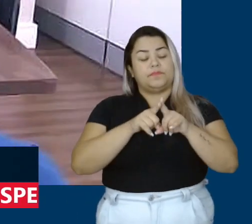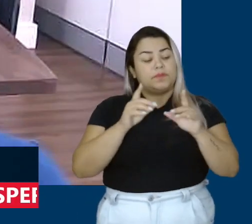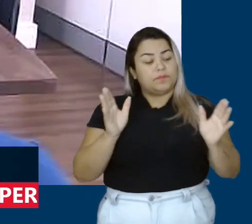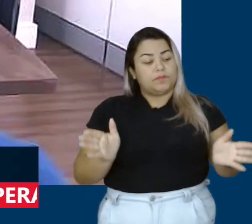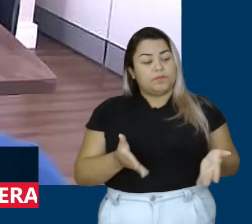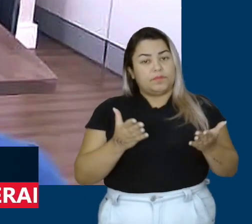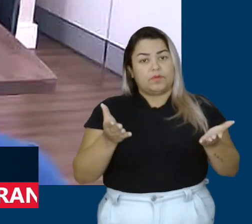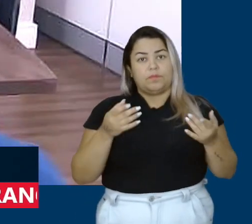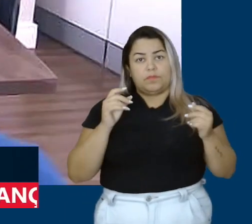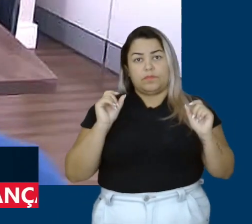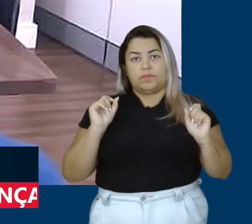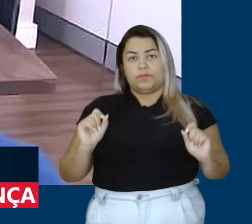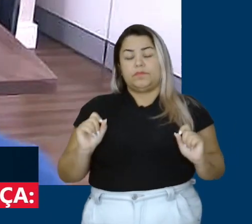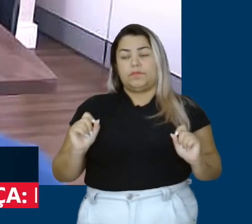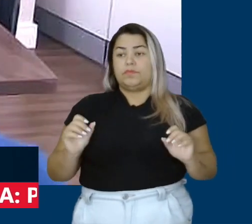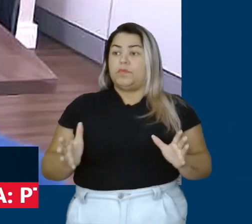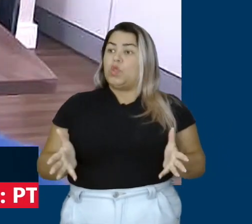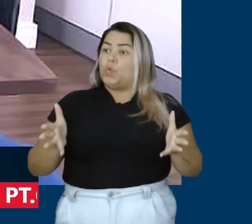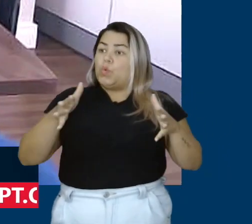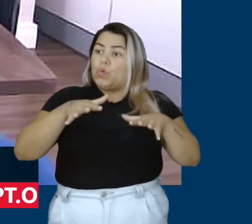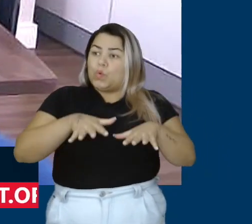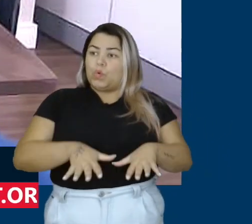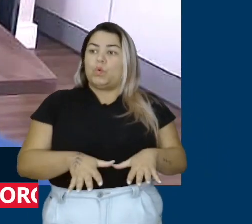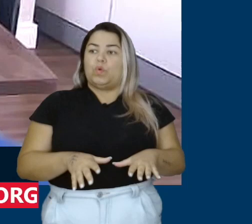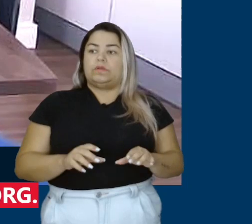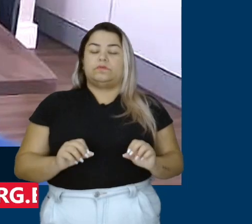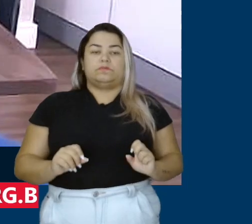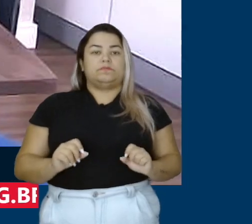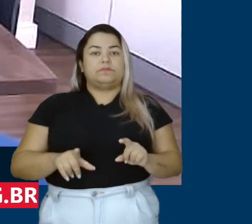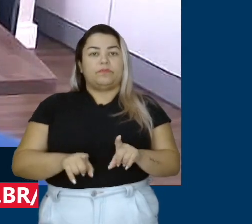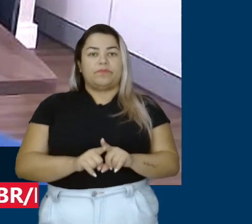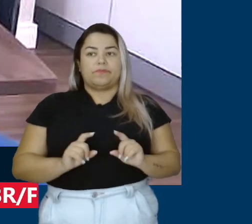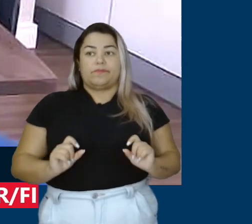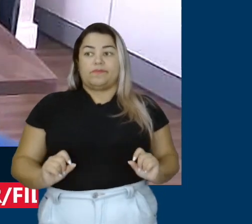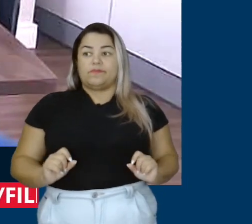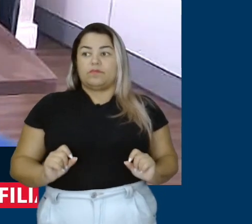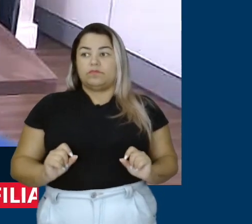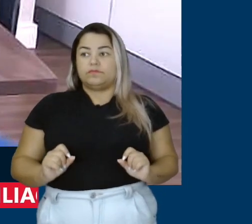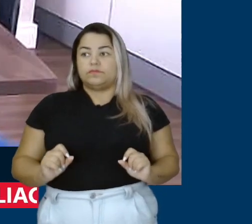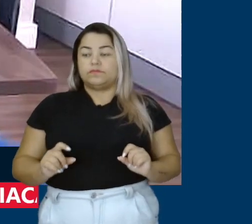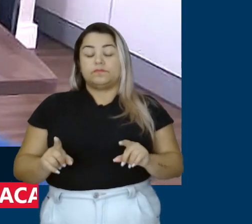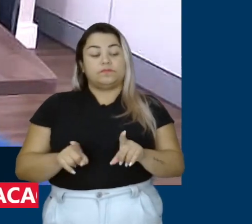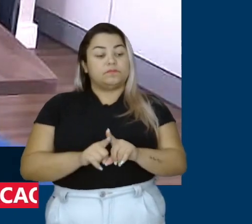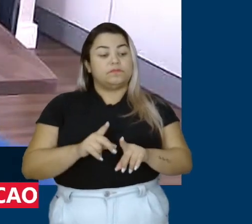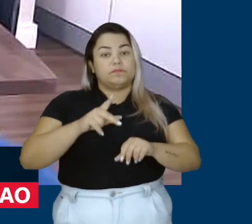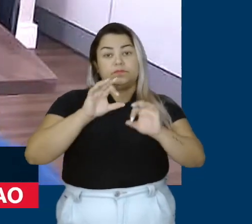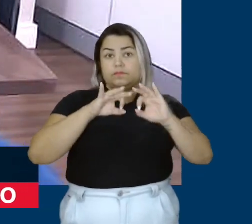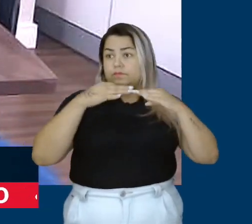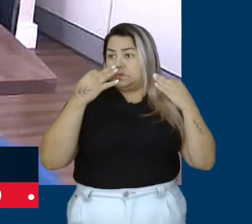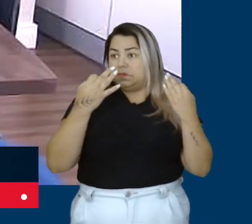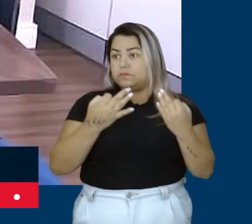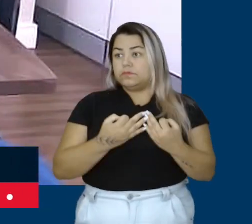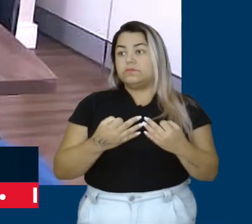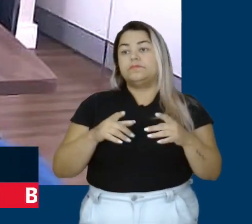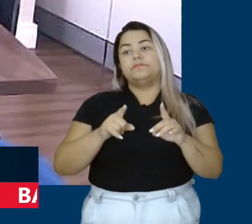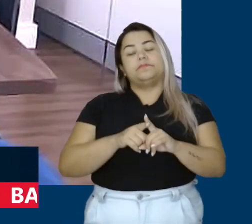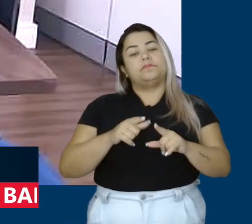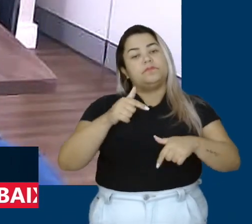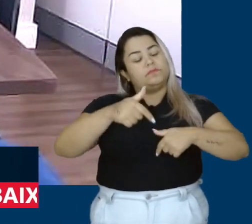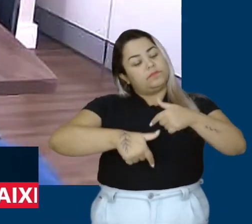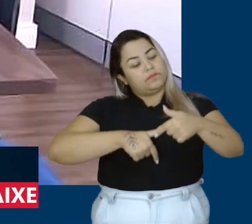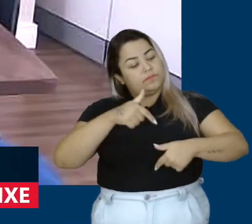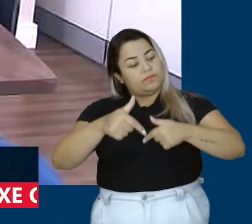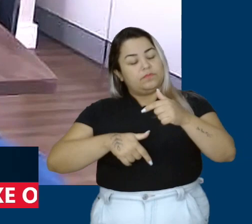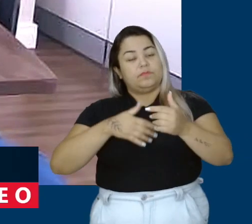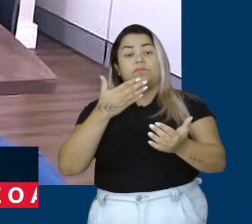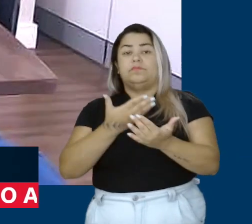promove uma inclusão produtiva também dessas famílias no mercado de trabalho. Vários estudos